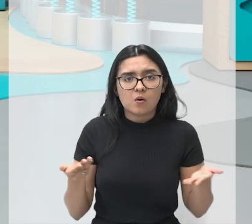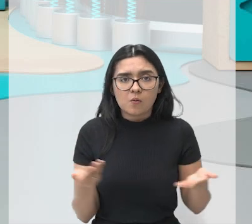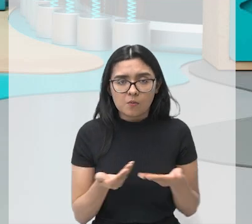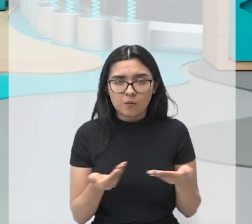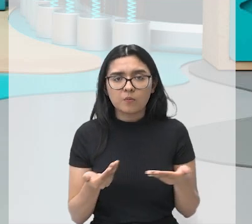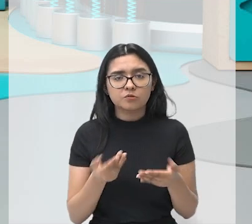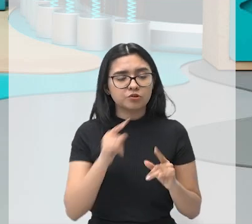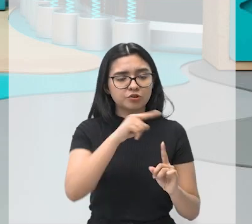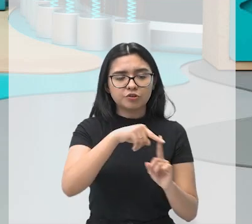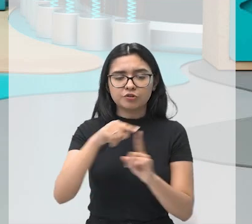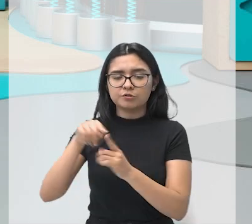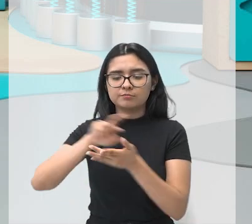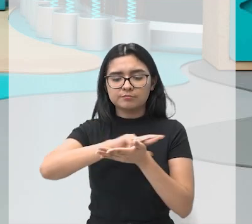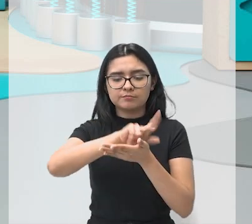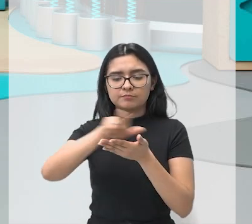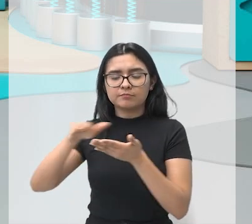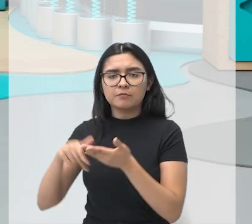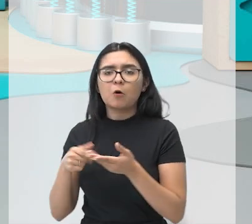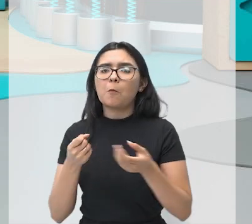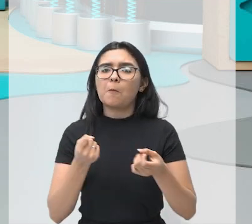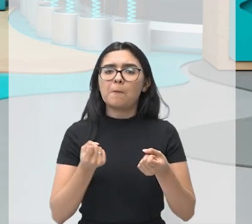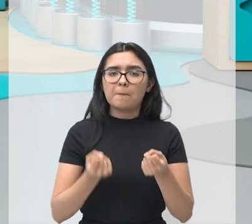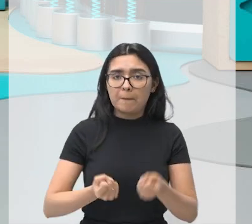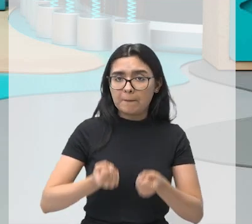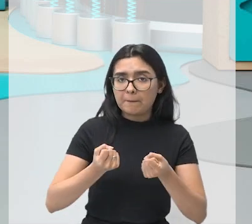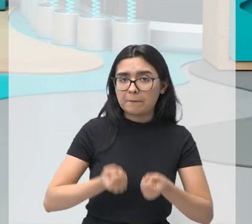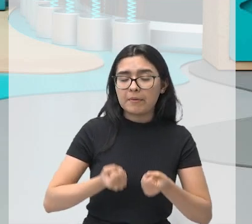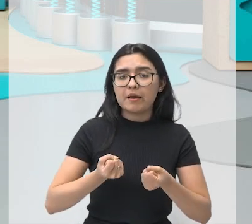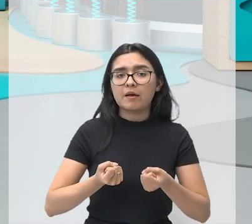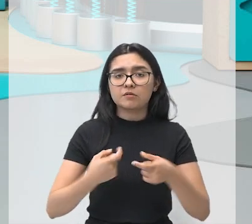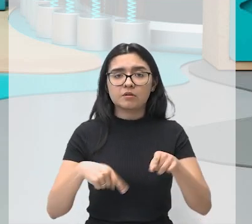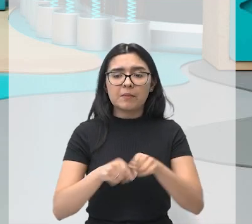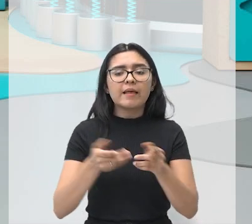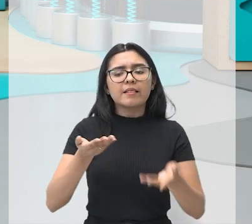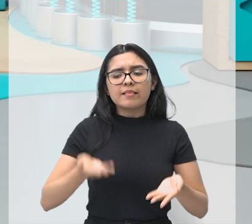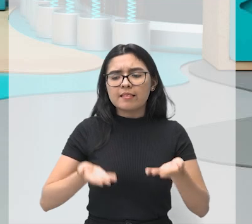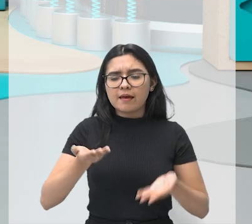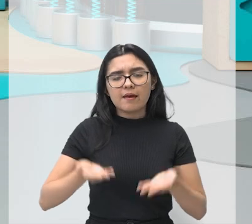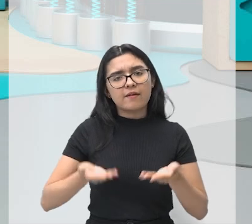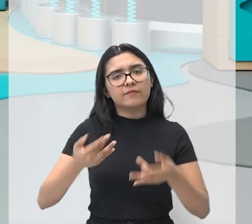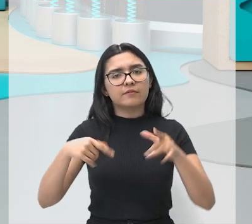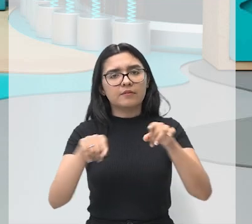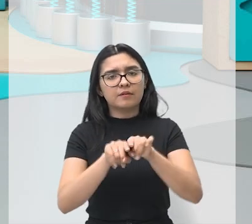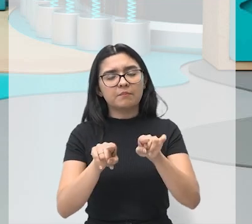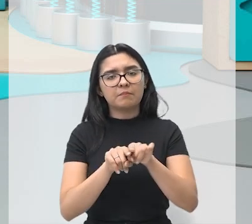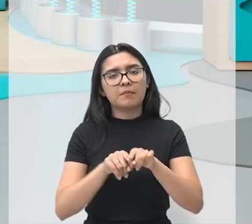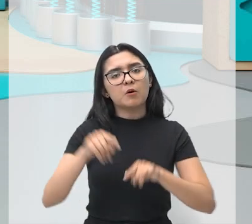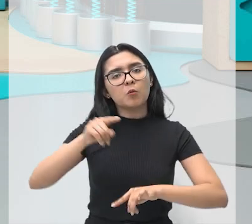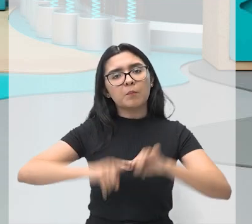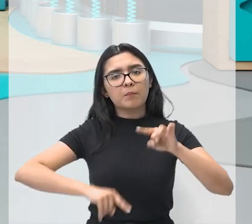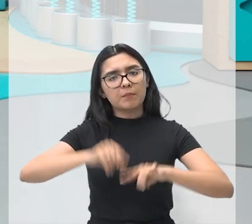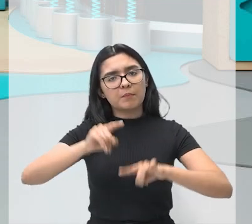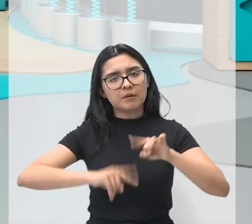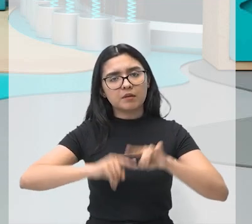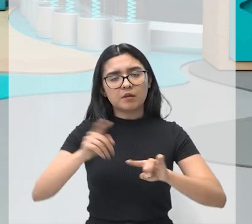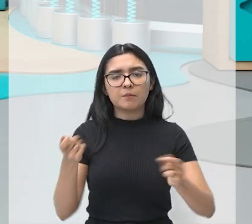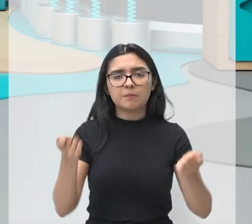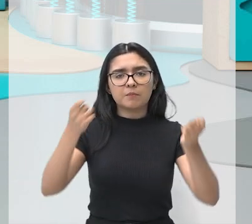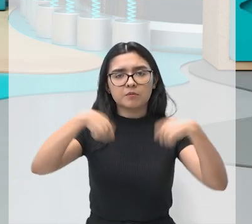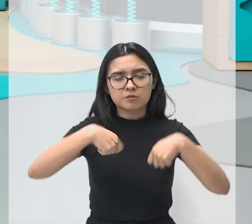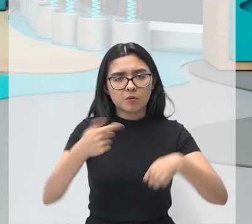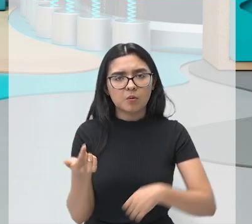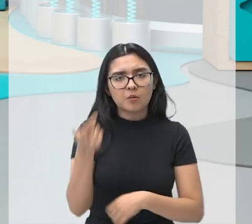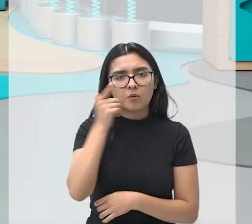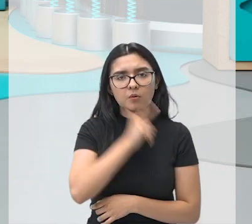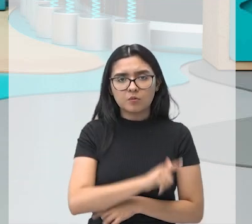ali com o peso diminuído, feitas com material que consiga